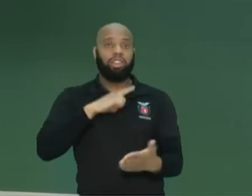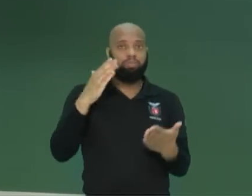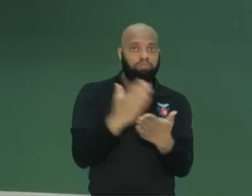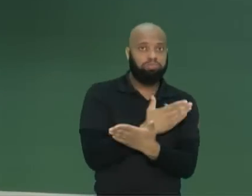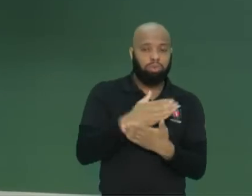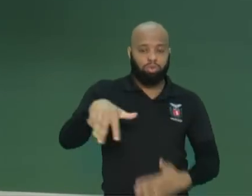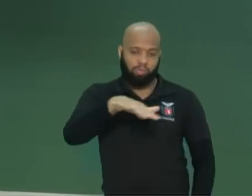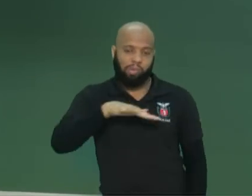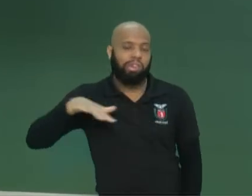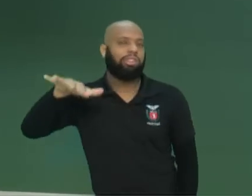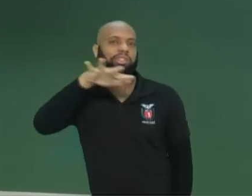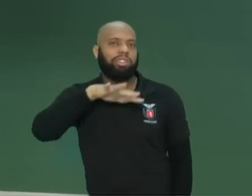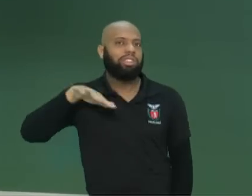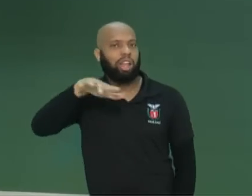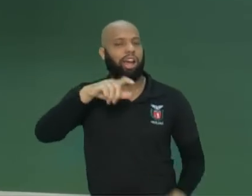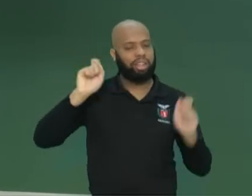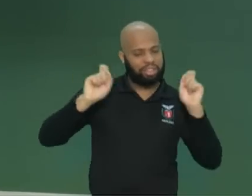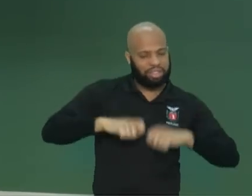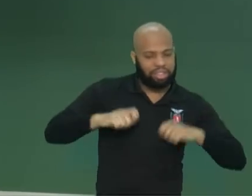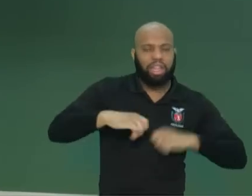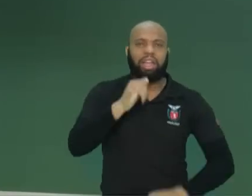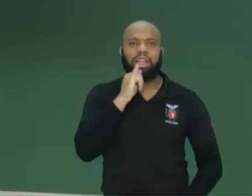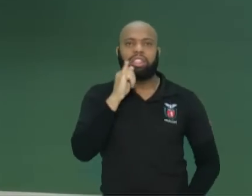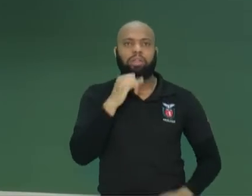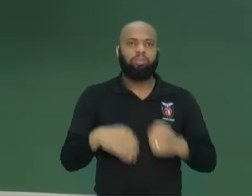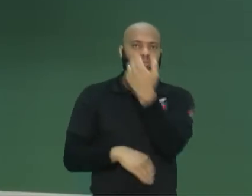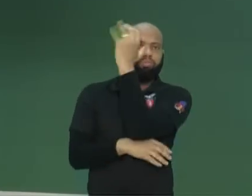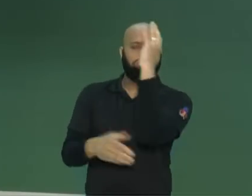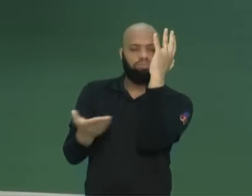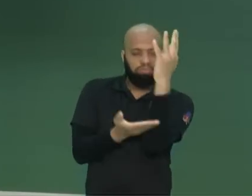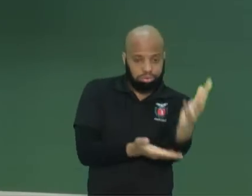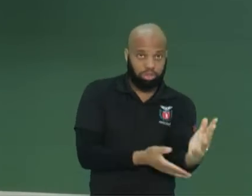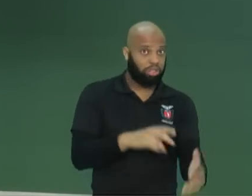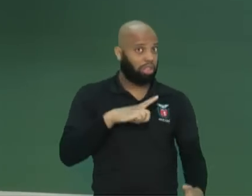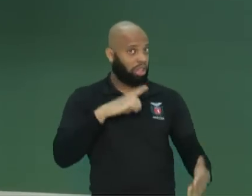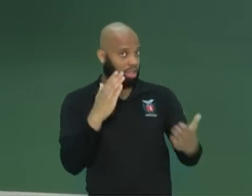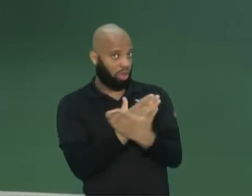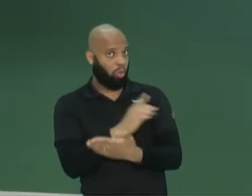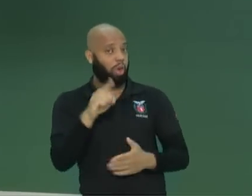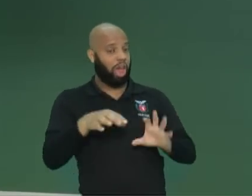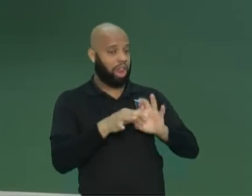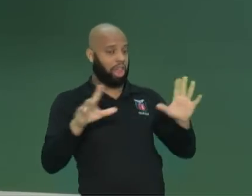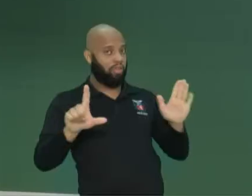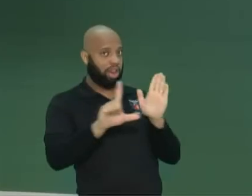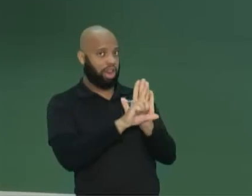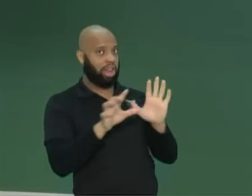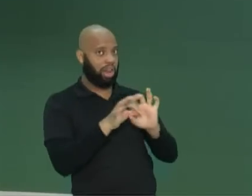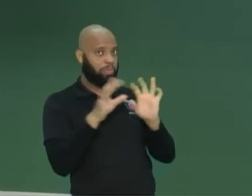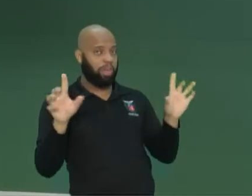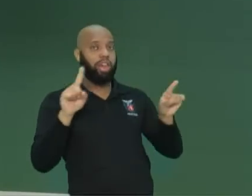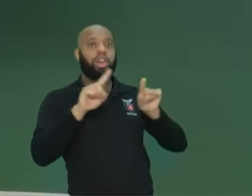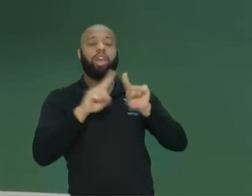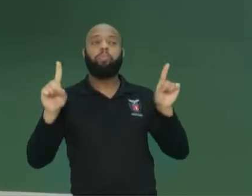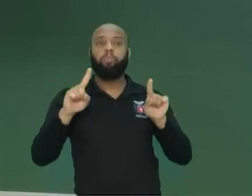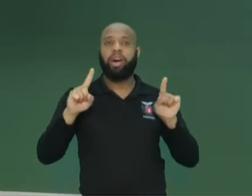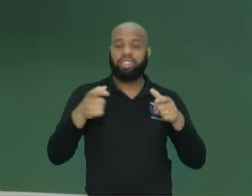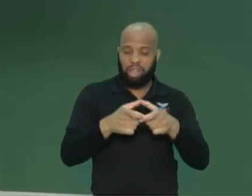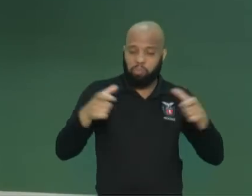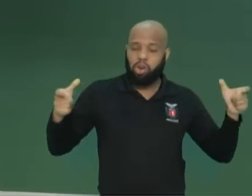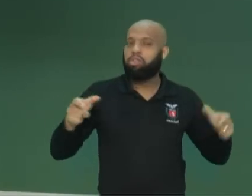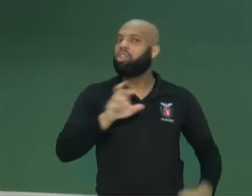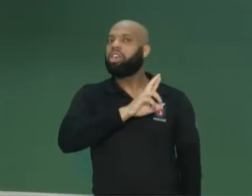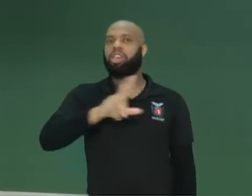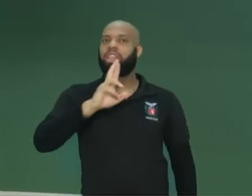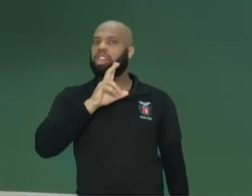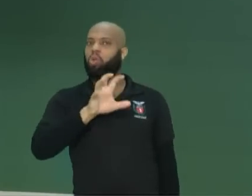ali uma possibilidade de retirada da vegetação para desenvolver outras atividades, mas na grande